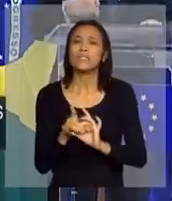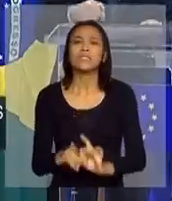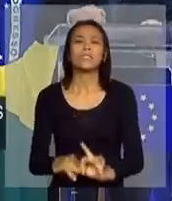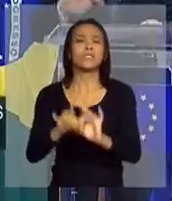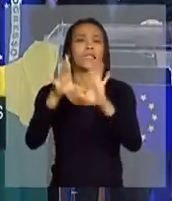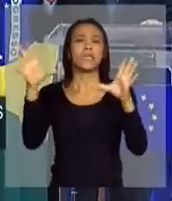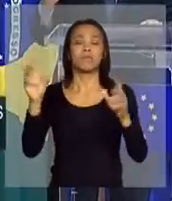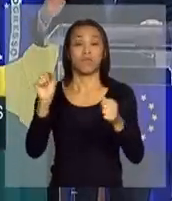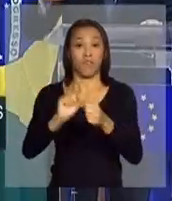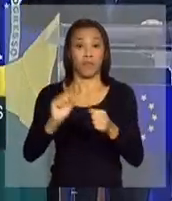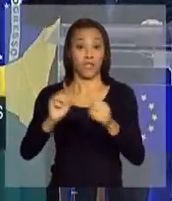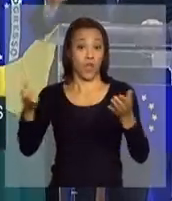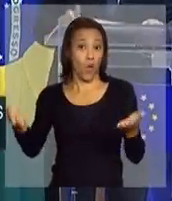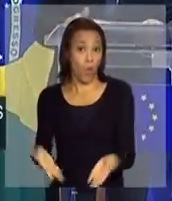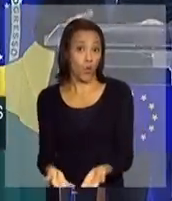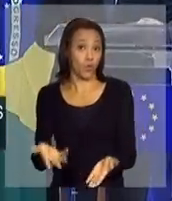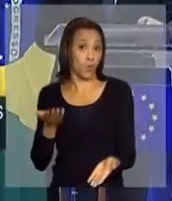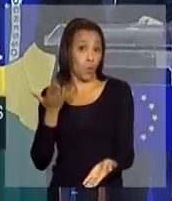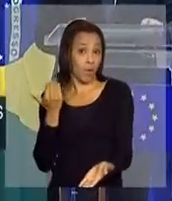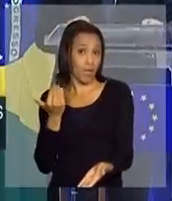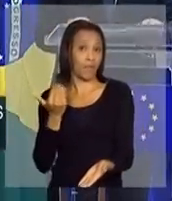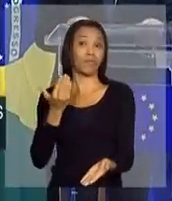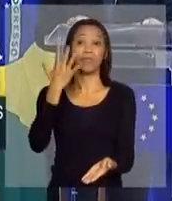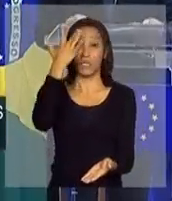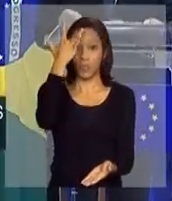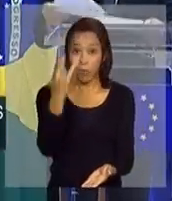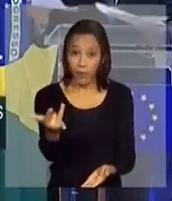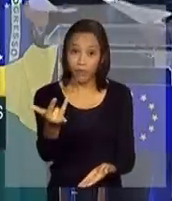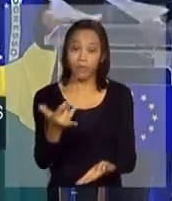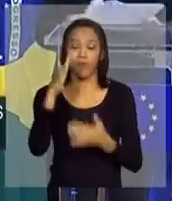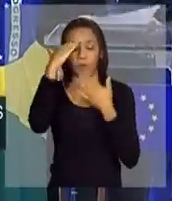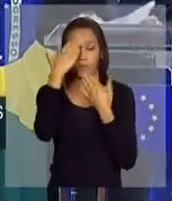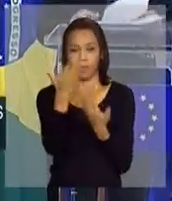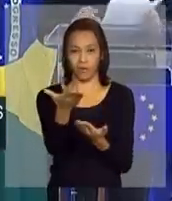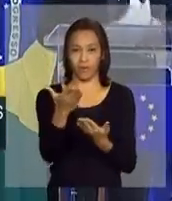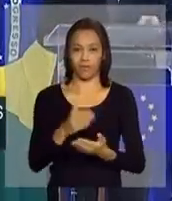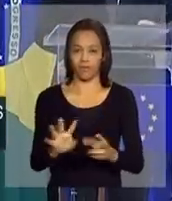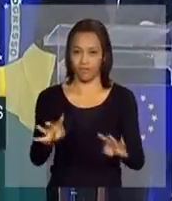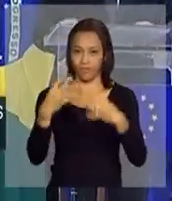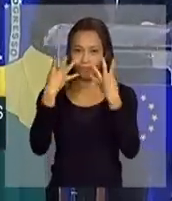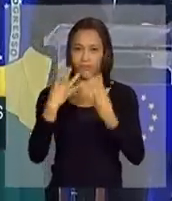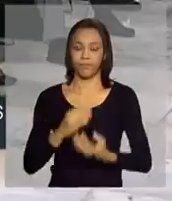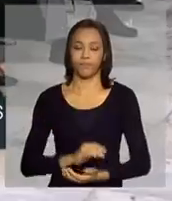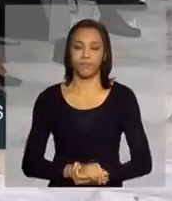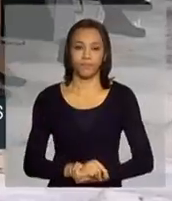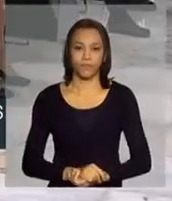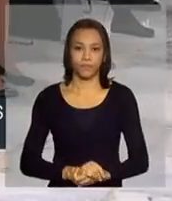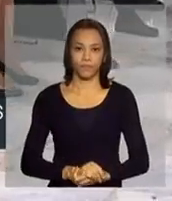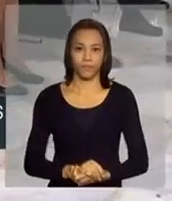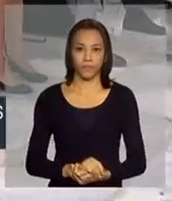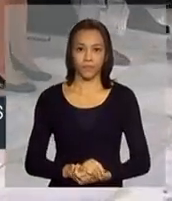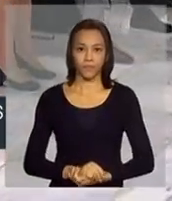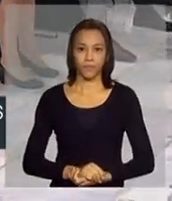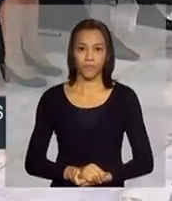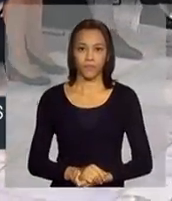fazer hoje o passado de amanhã. Muito obrigado pela vossa atenção.